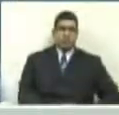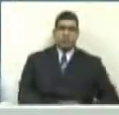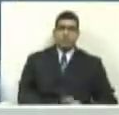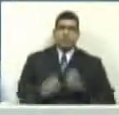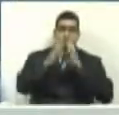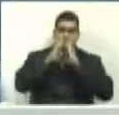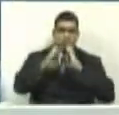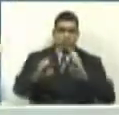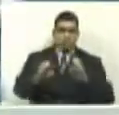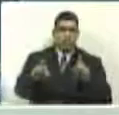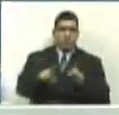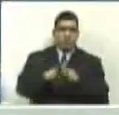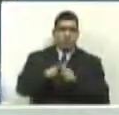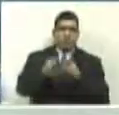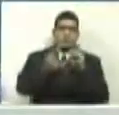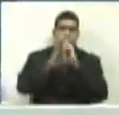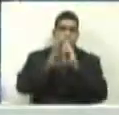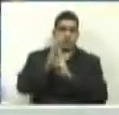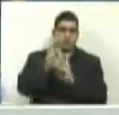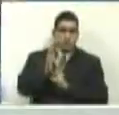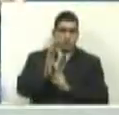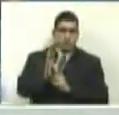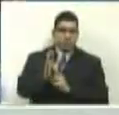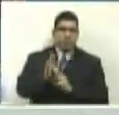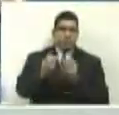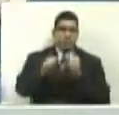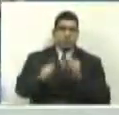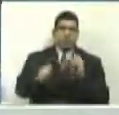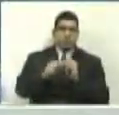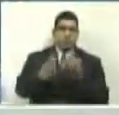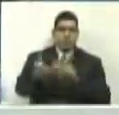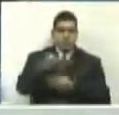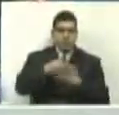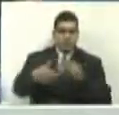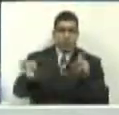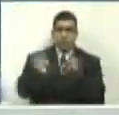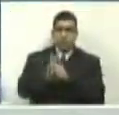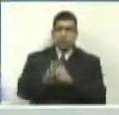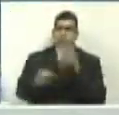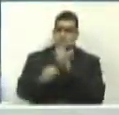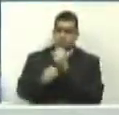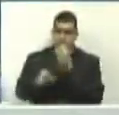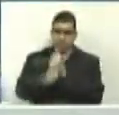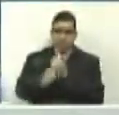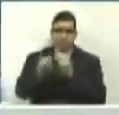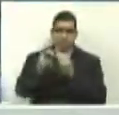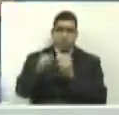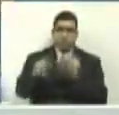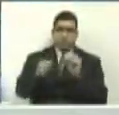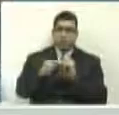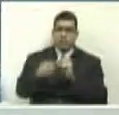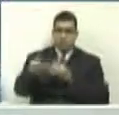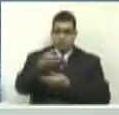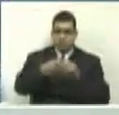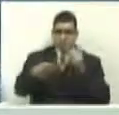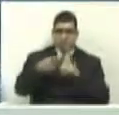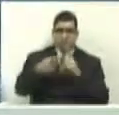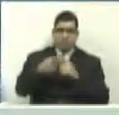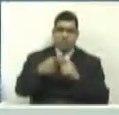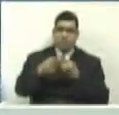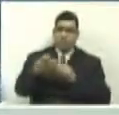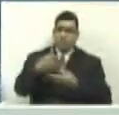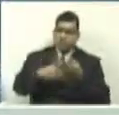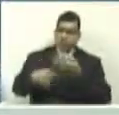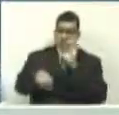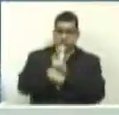Braga, a receita corrente líquida, portanto, aquela parte do orçamento que sobra efetivamente para as ações